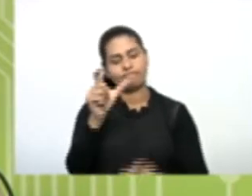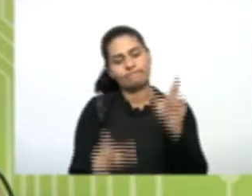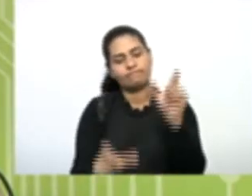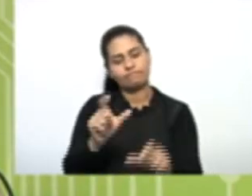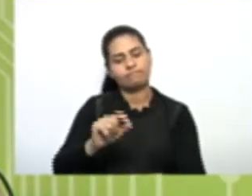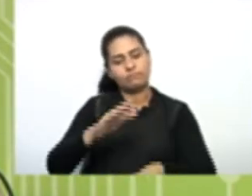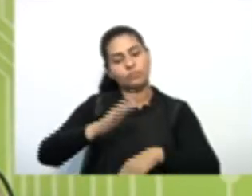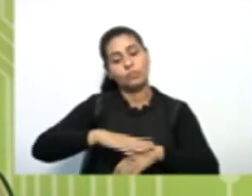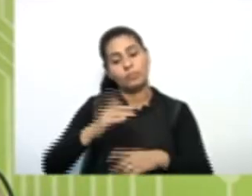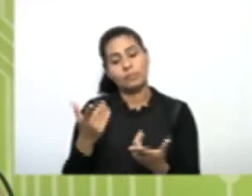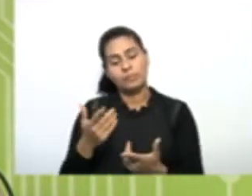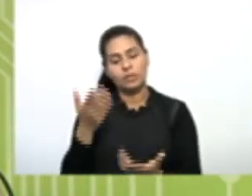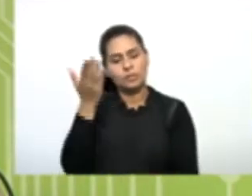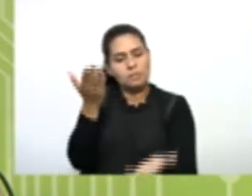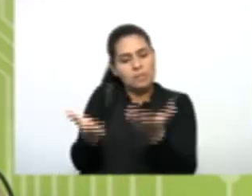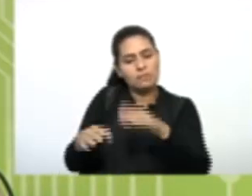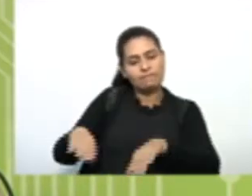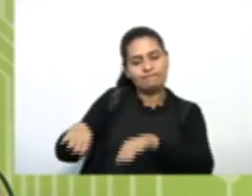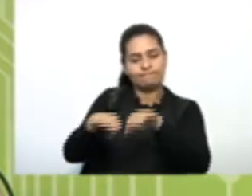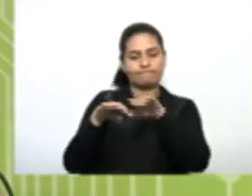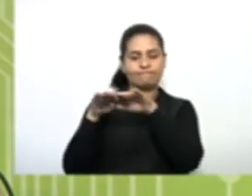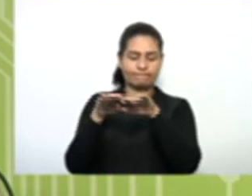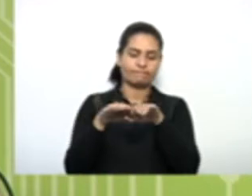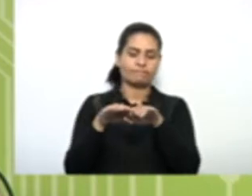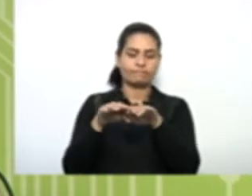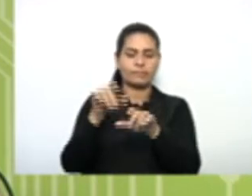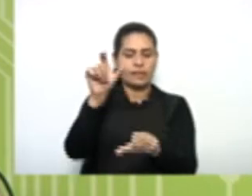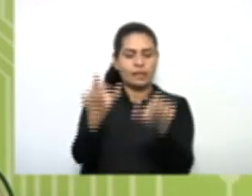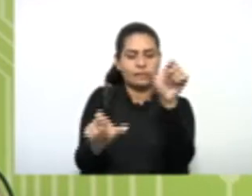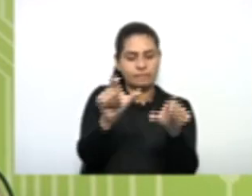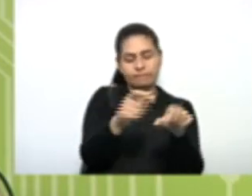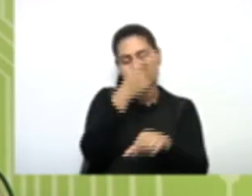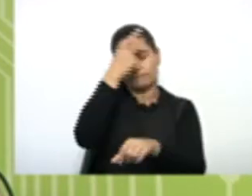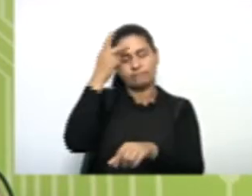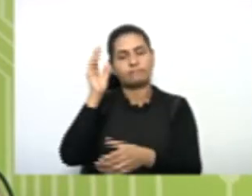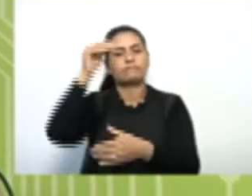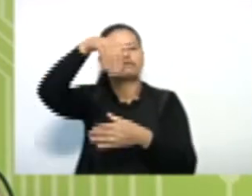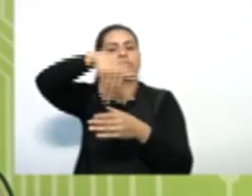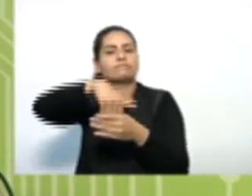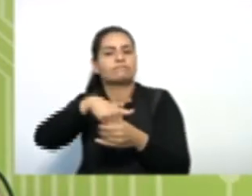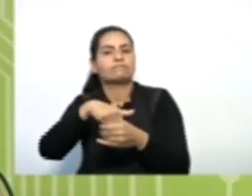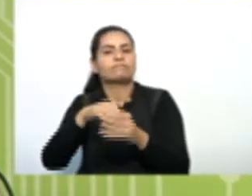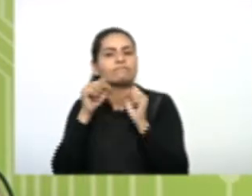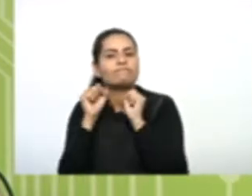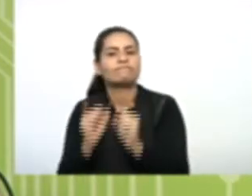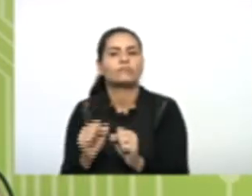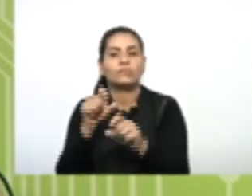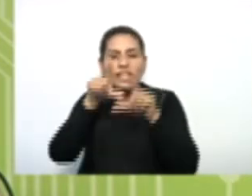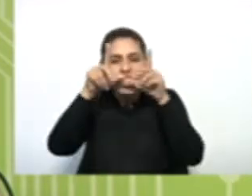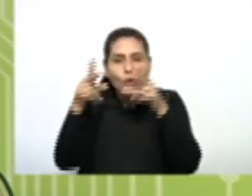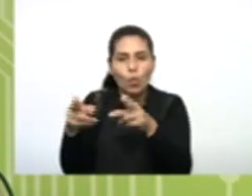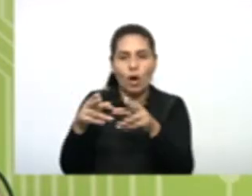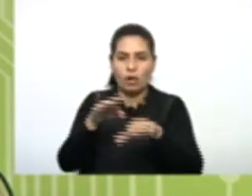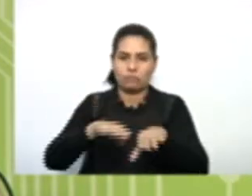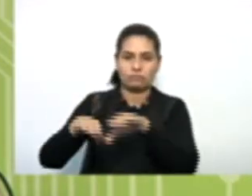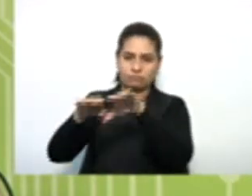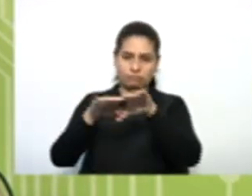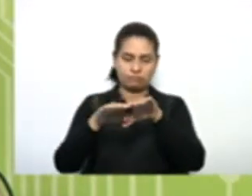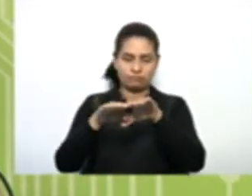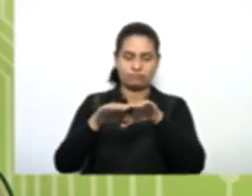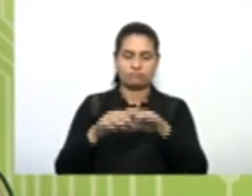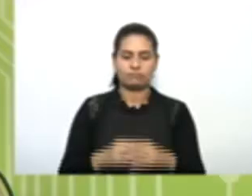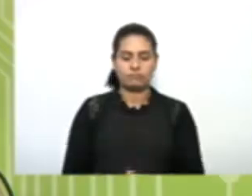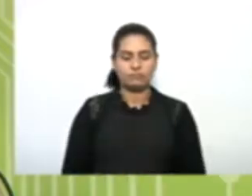uma valorização por pesos iguais. Cada um dos cooperados vota com o mesmo poder de decisão que os demais.